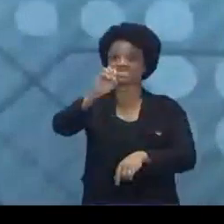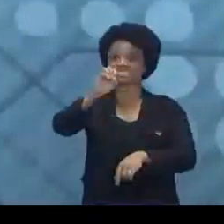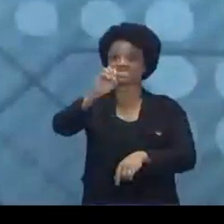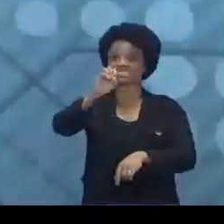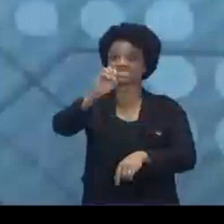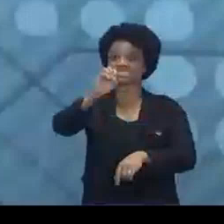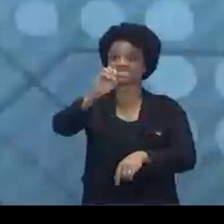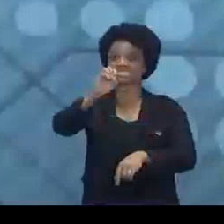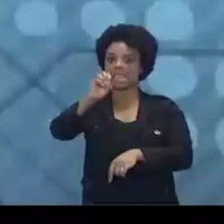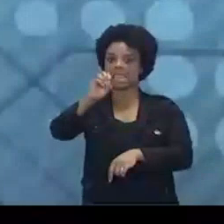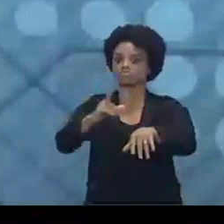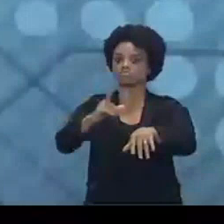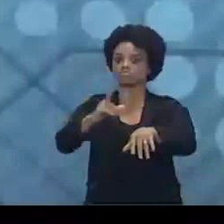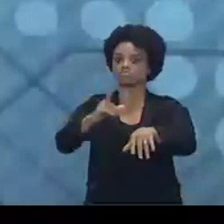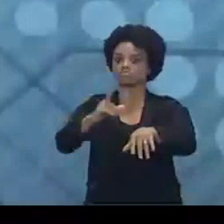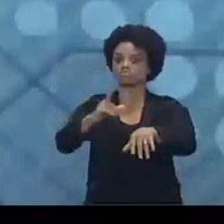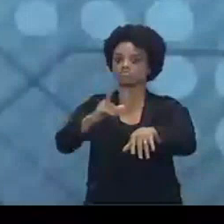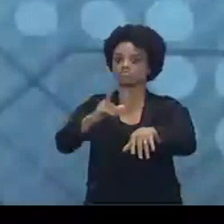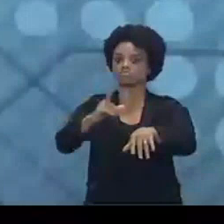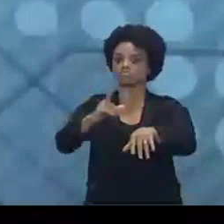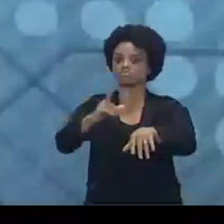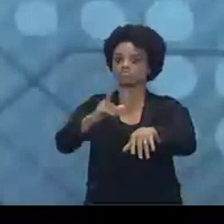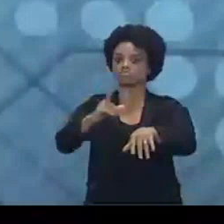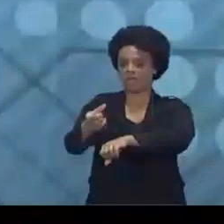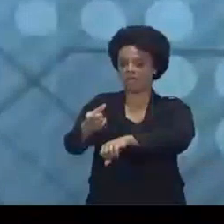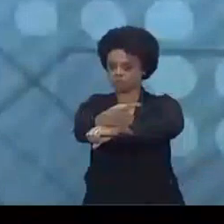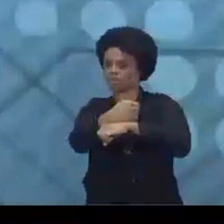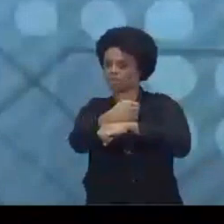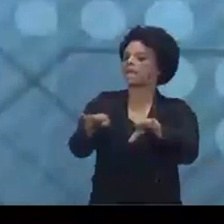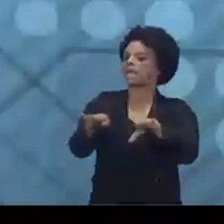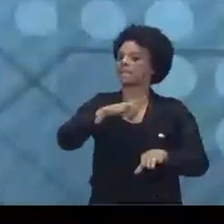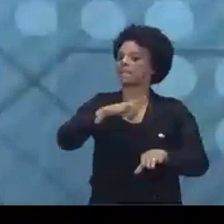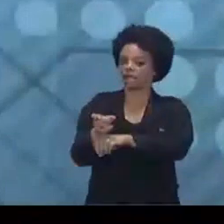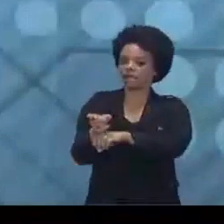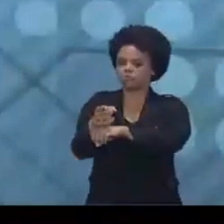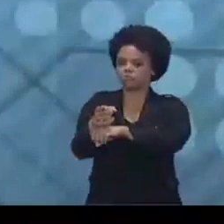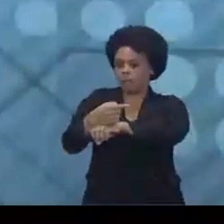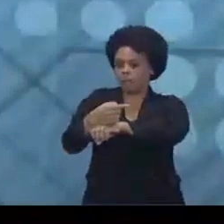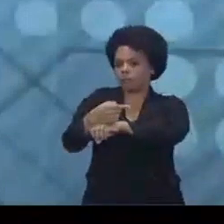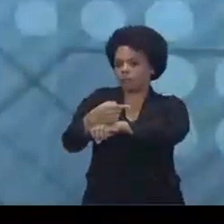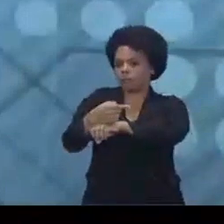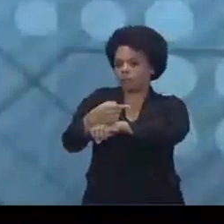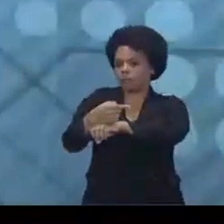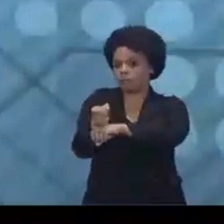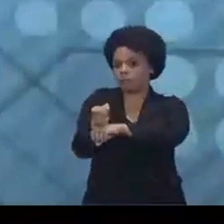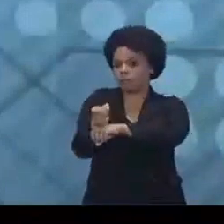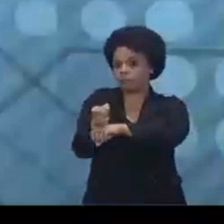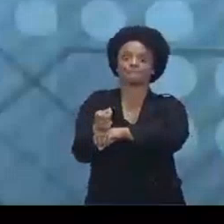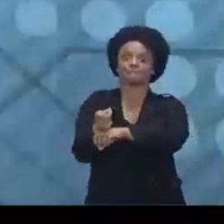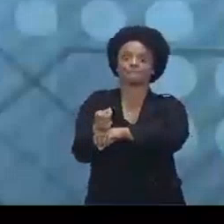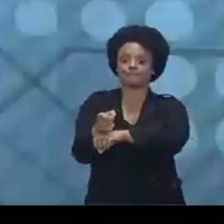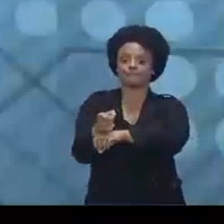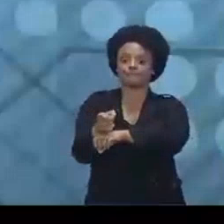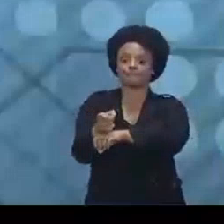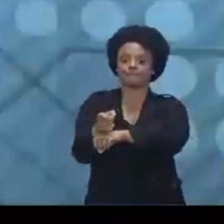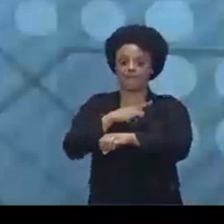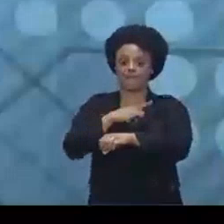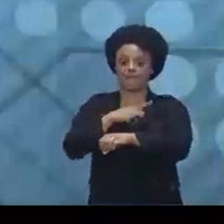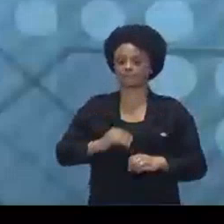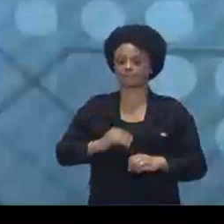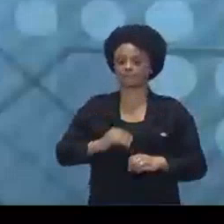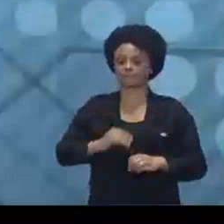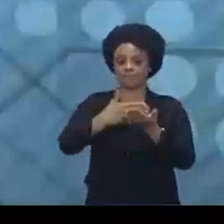mas também você tem o efeito da desaceleração, que é uma aceleração negativa, né? Então, se você